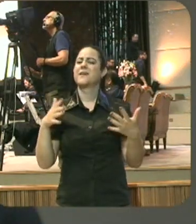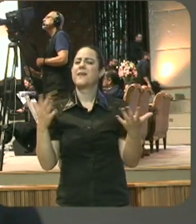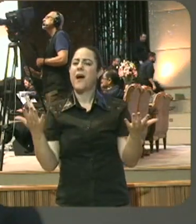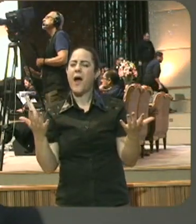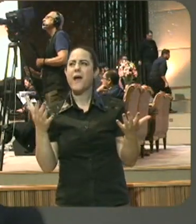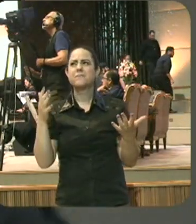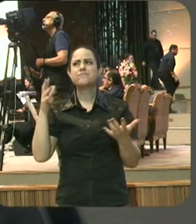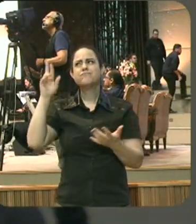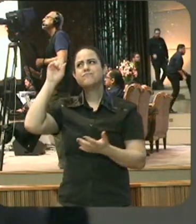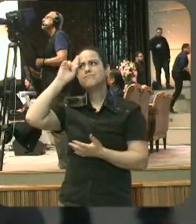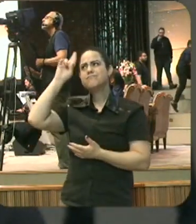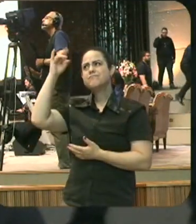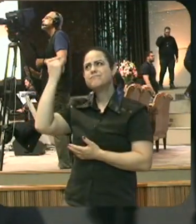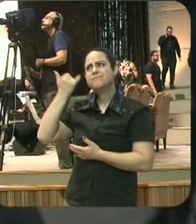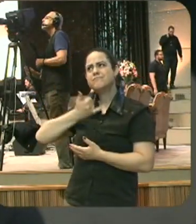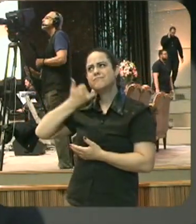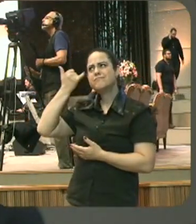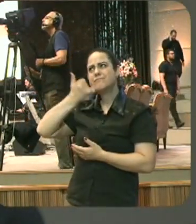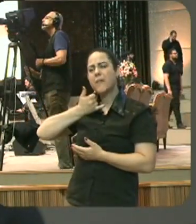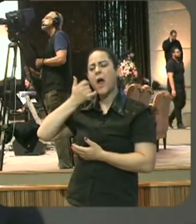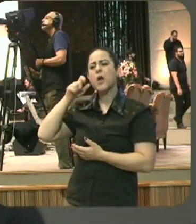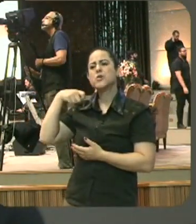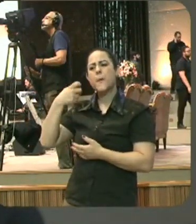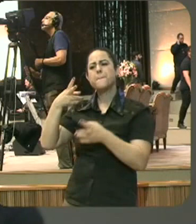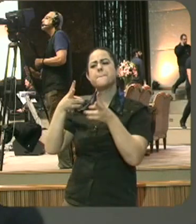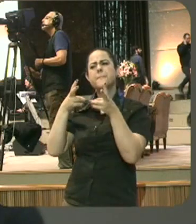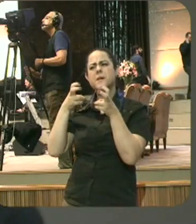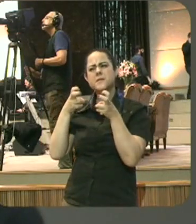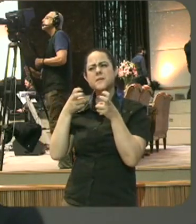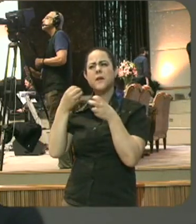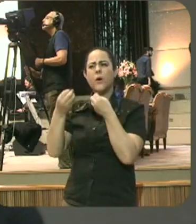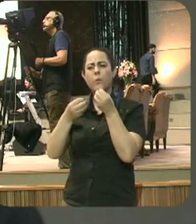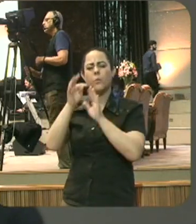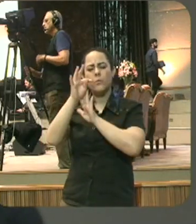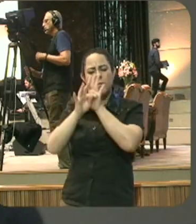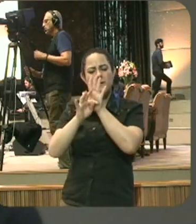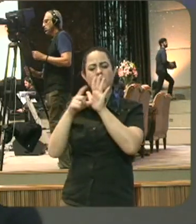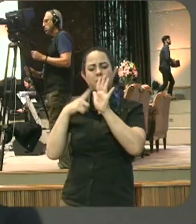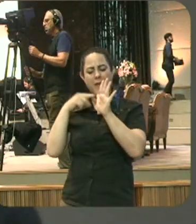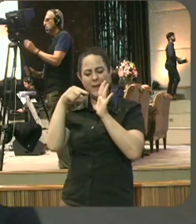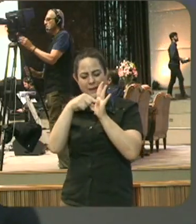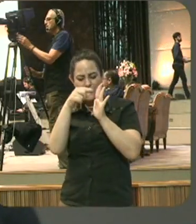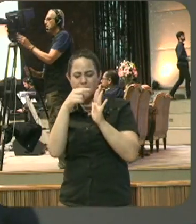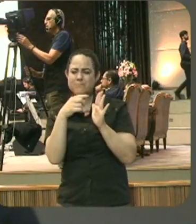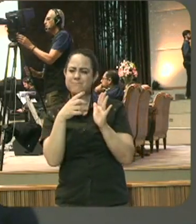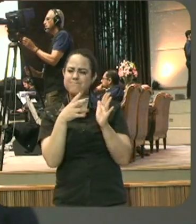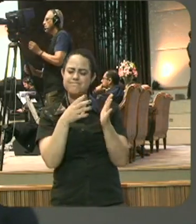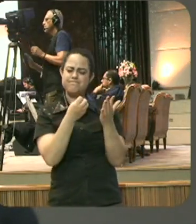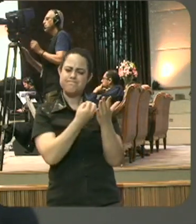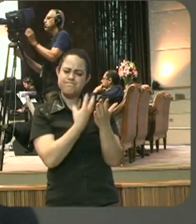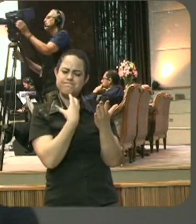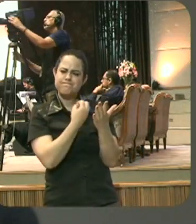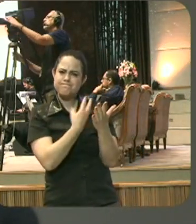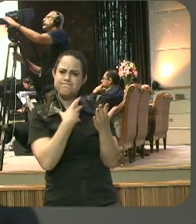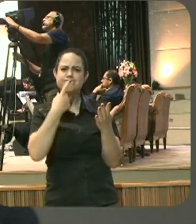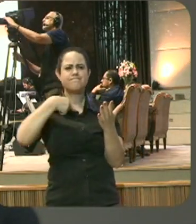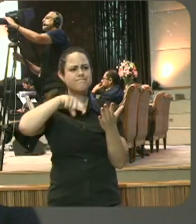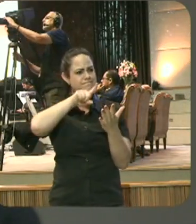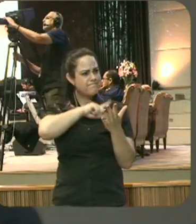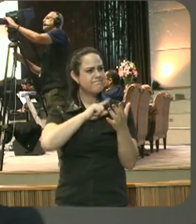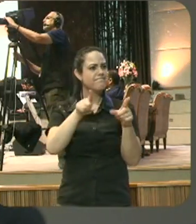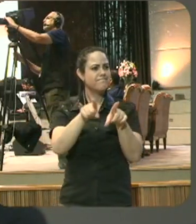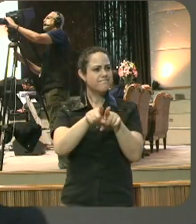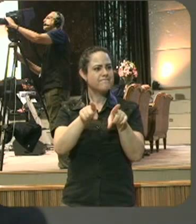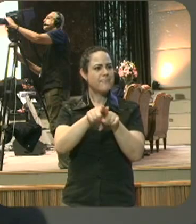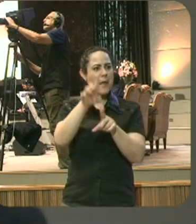meu coração essa percepção de que Deus estava colocando nesse texto algumas lições que a gente tem que aprender